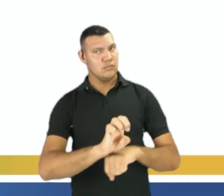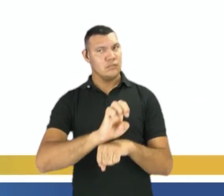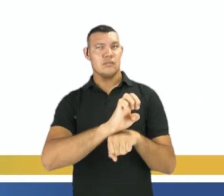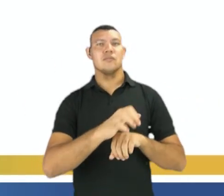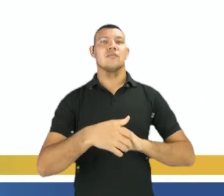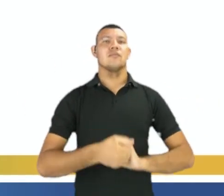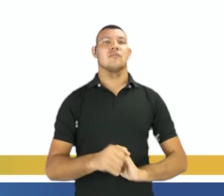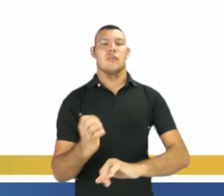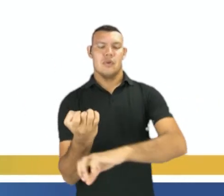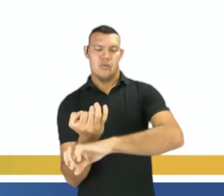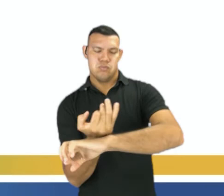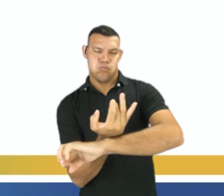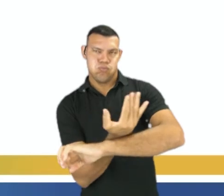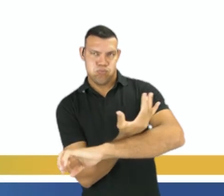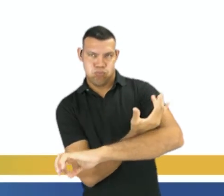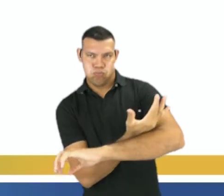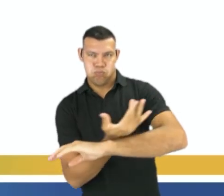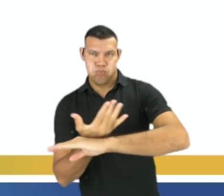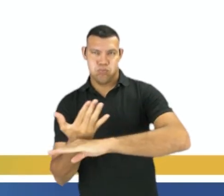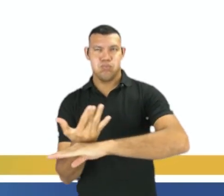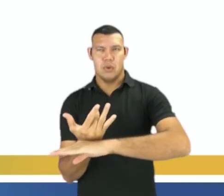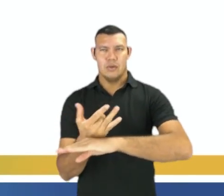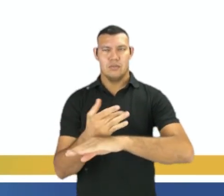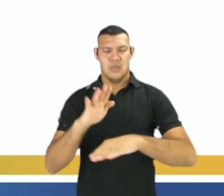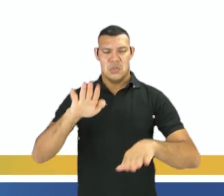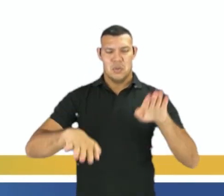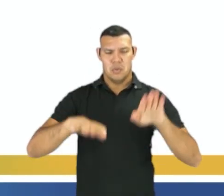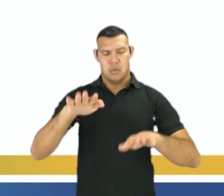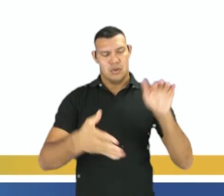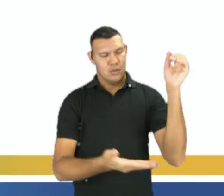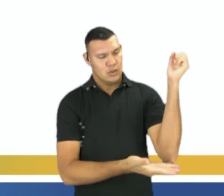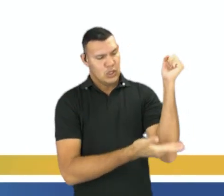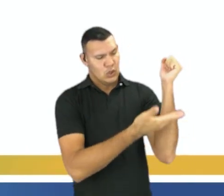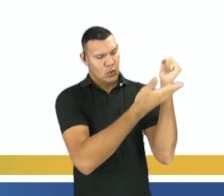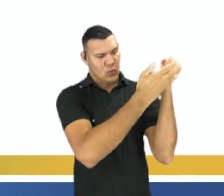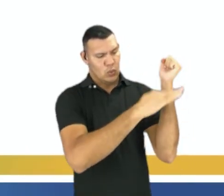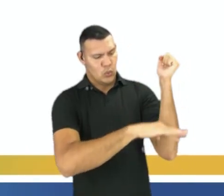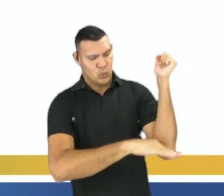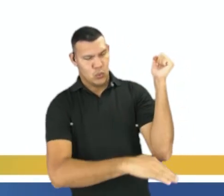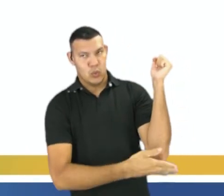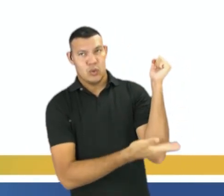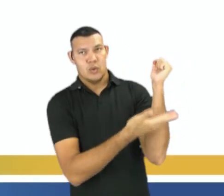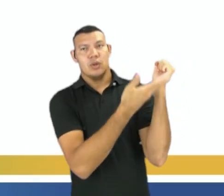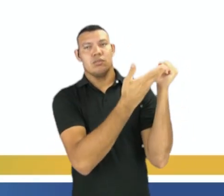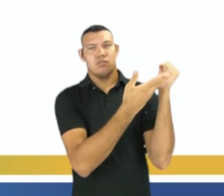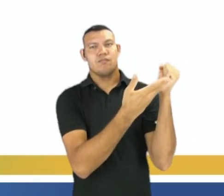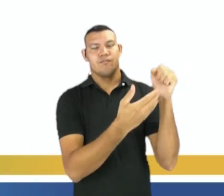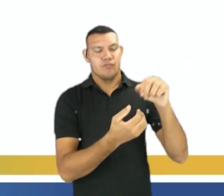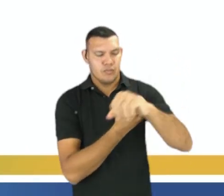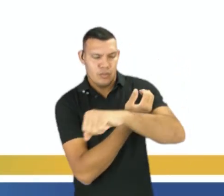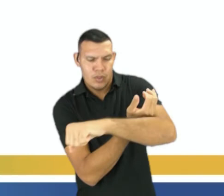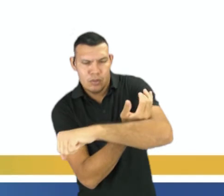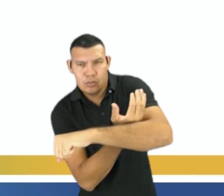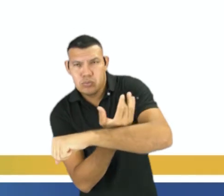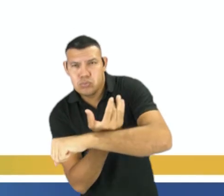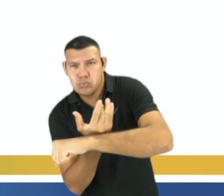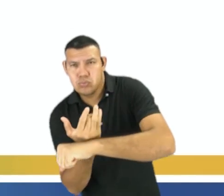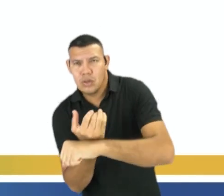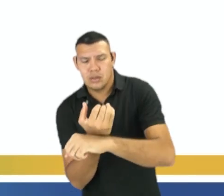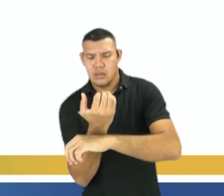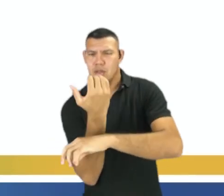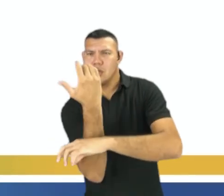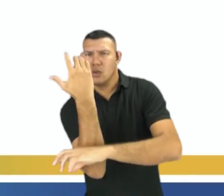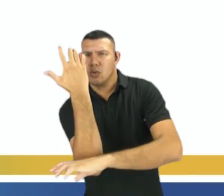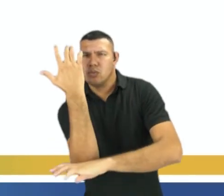vegetação de campos, com a grande variação de temperatura. Essa região apresenta uma vegetação rasteira e herbácea, com menor ocorrência